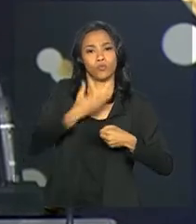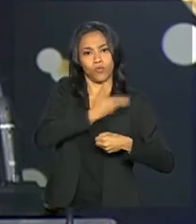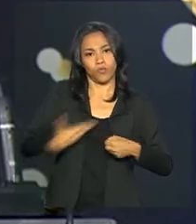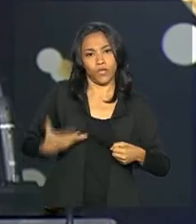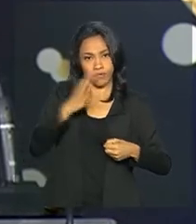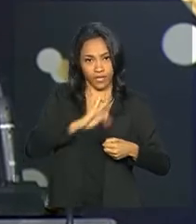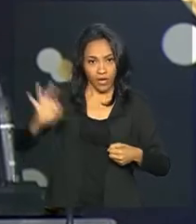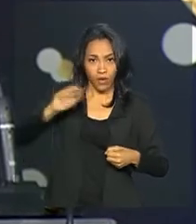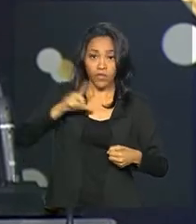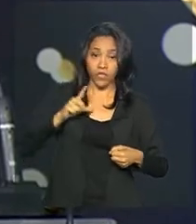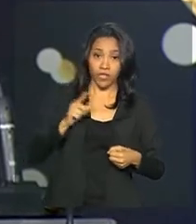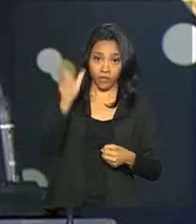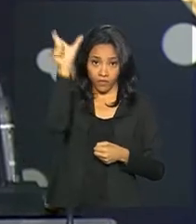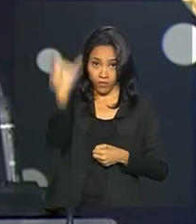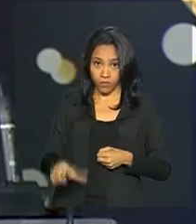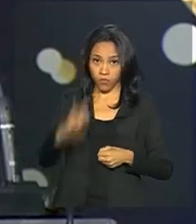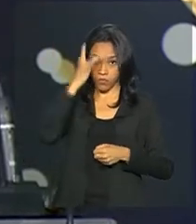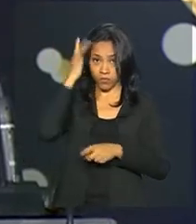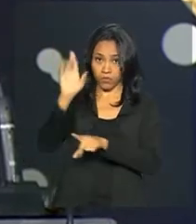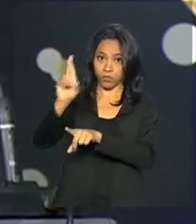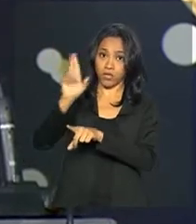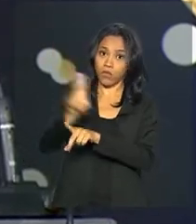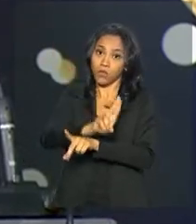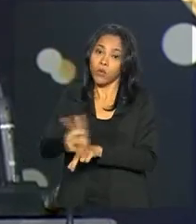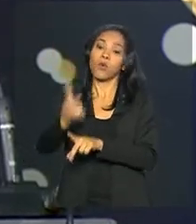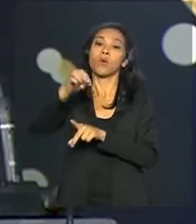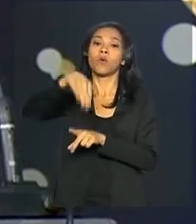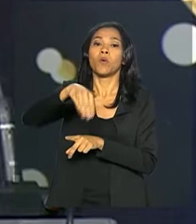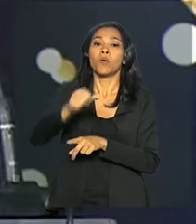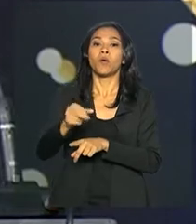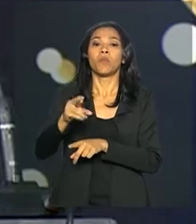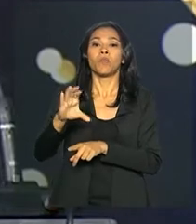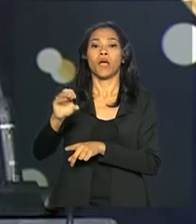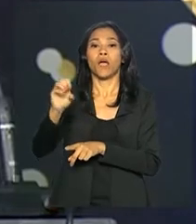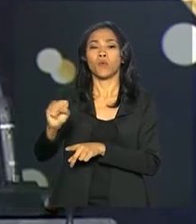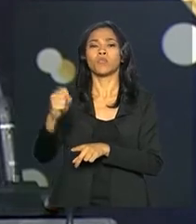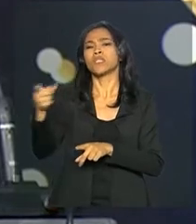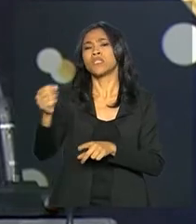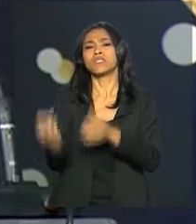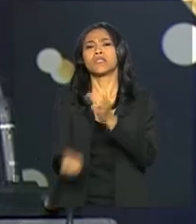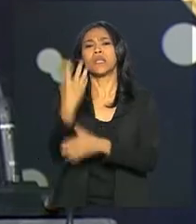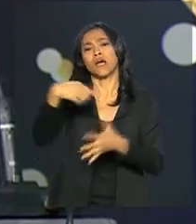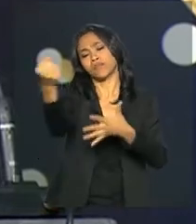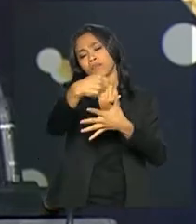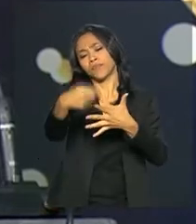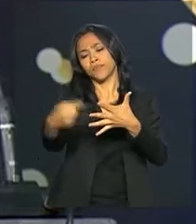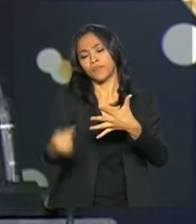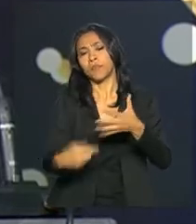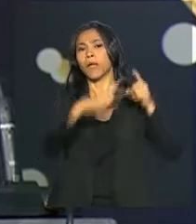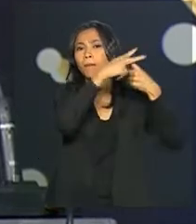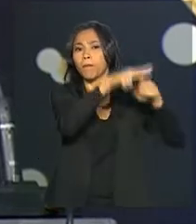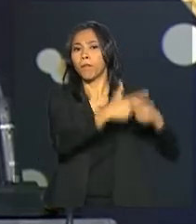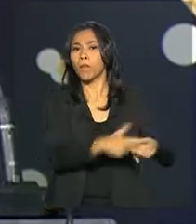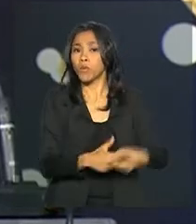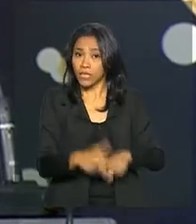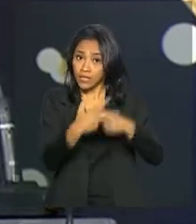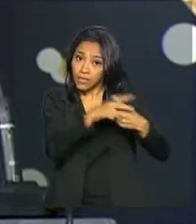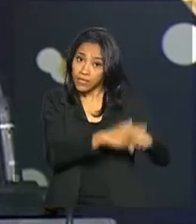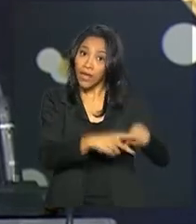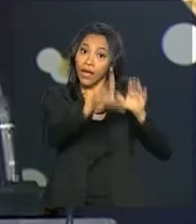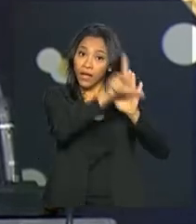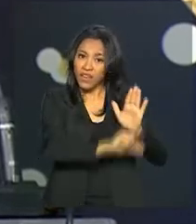ministro marcos pereira e forneceu subsídios técnicos para a modernização da legislação datada do final